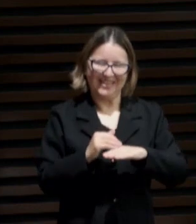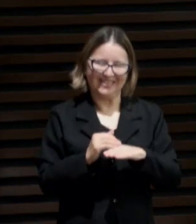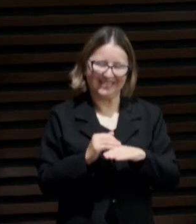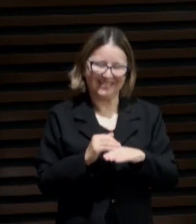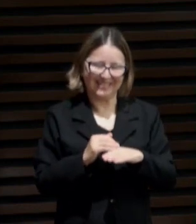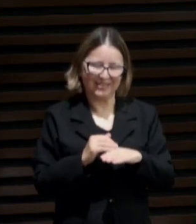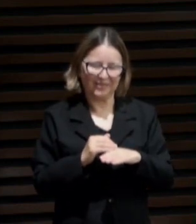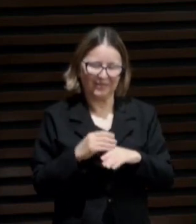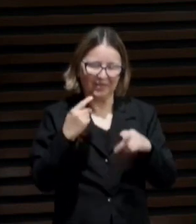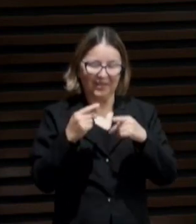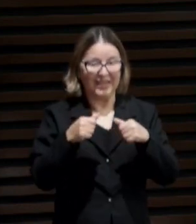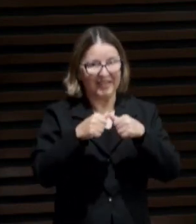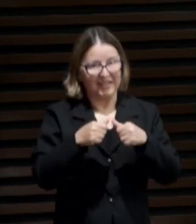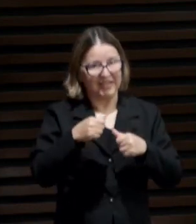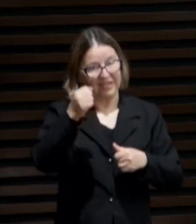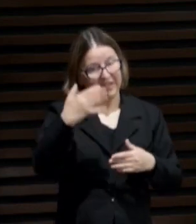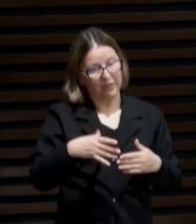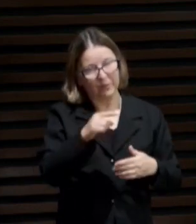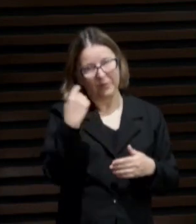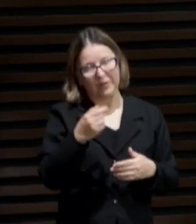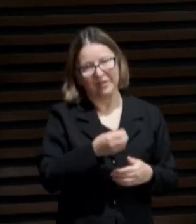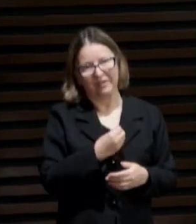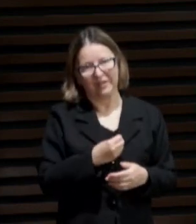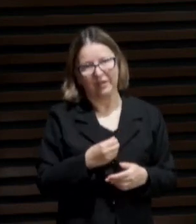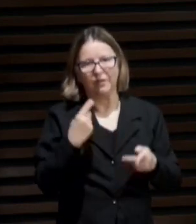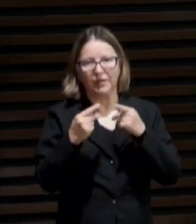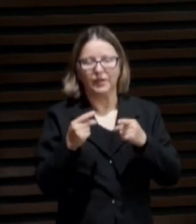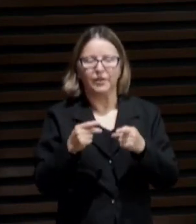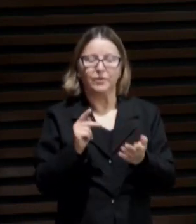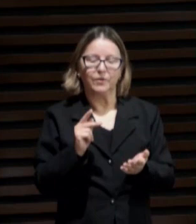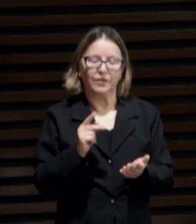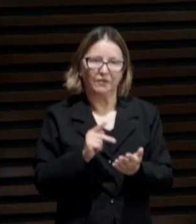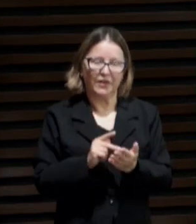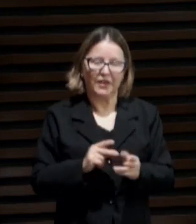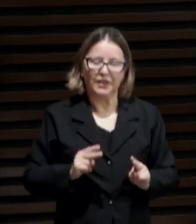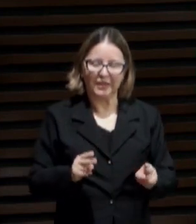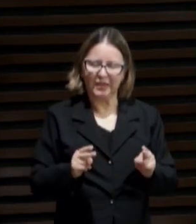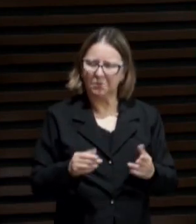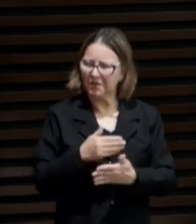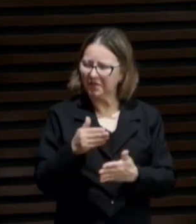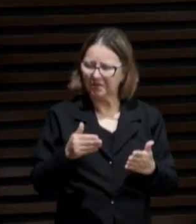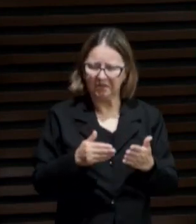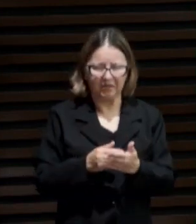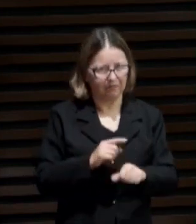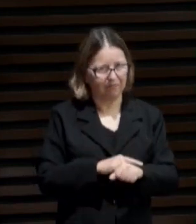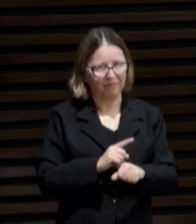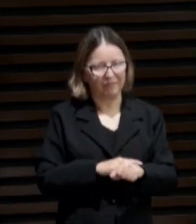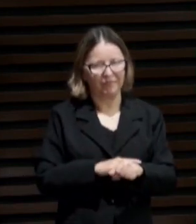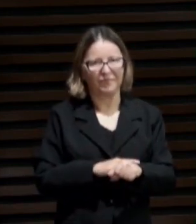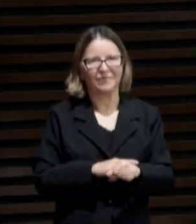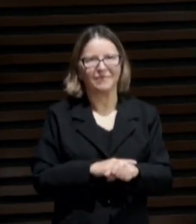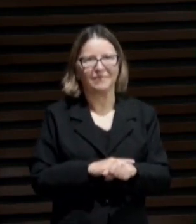diligentemente desse assunto em nossas vidas, falando a verdade sempre, em toda e qualquer situação.